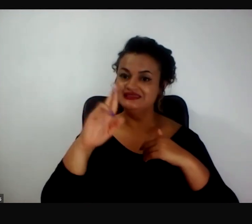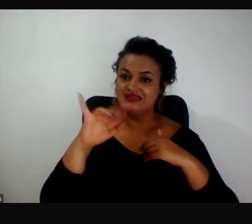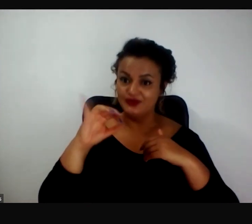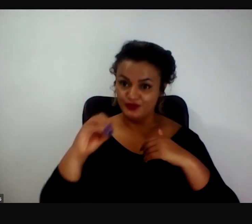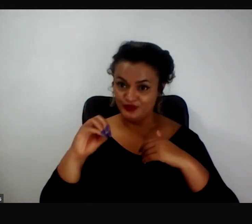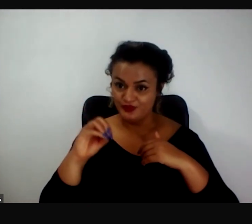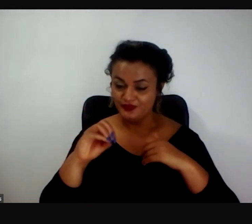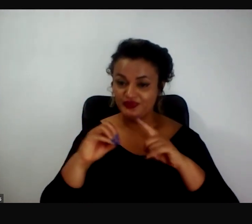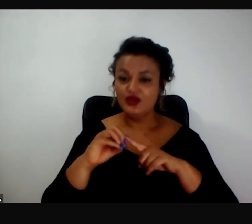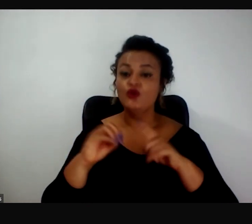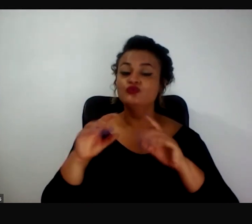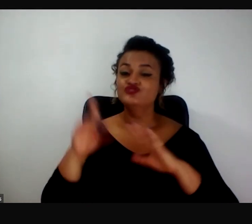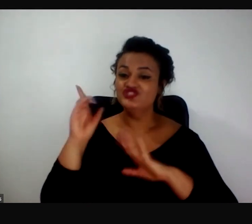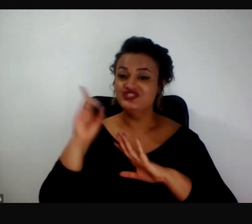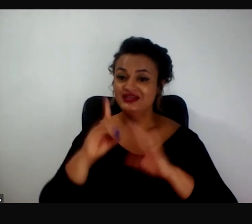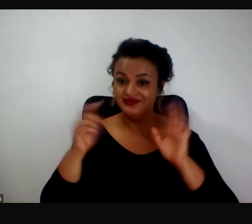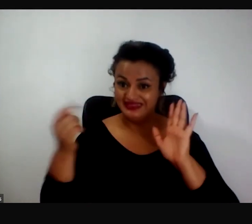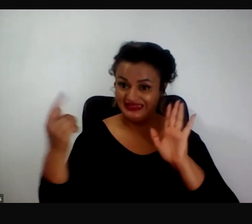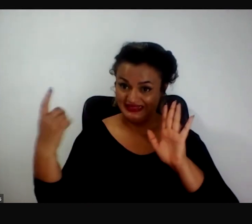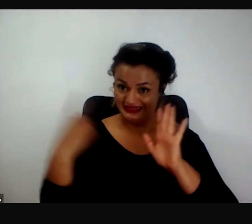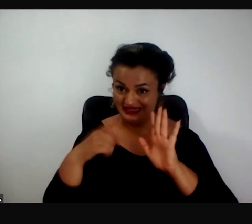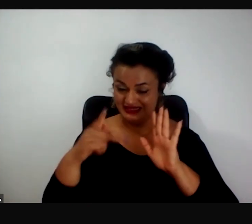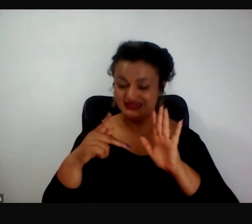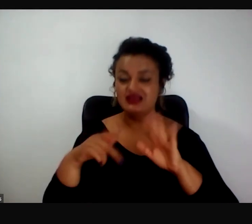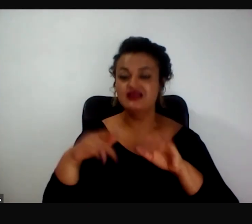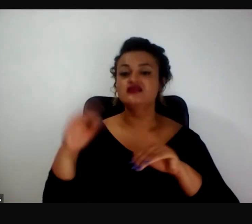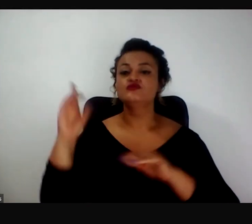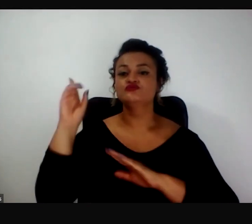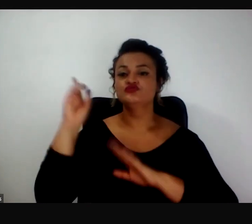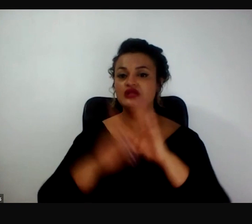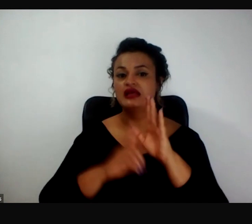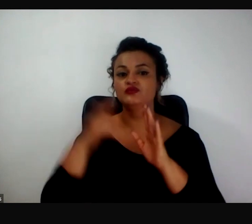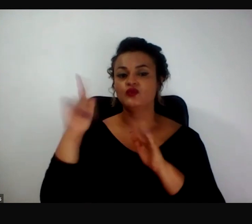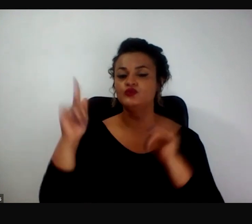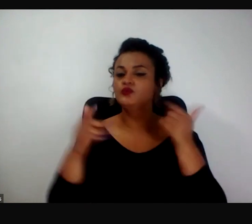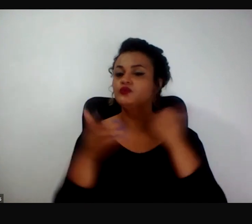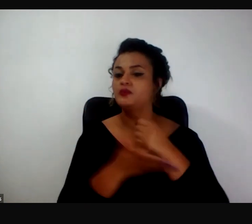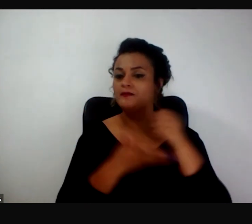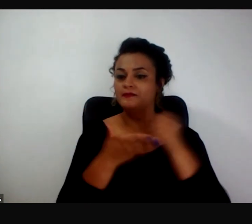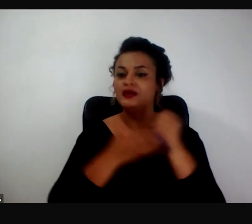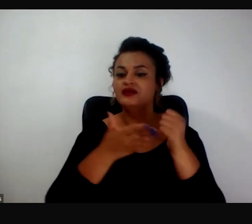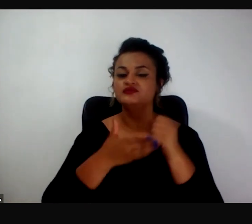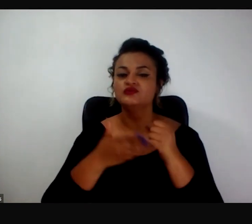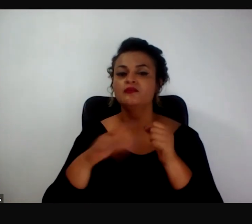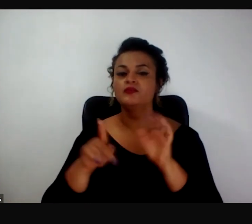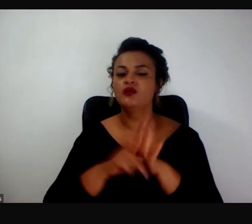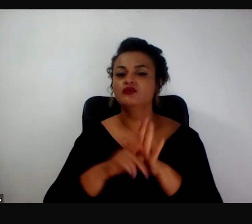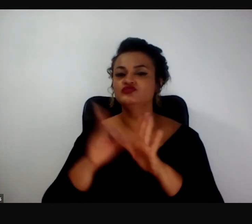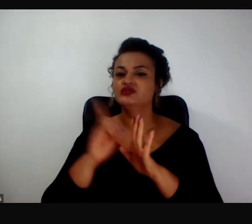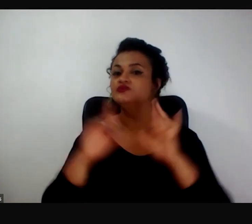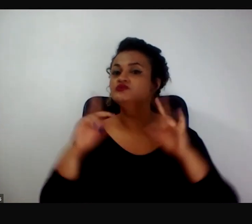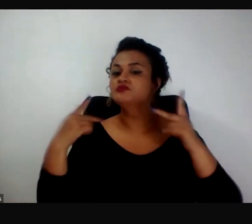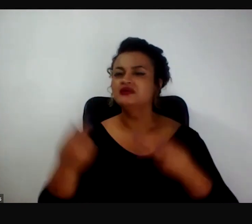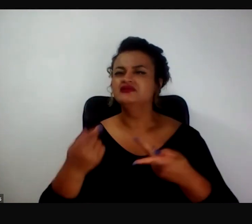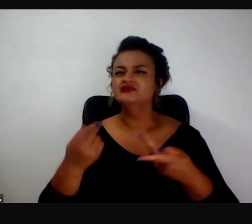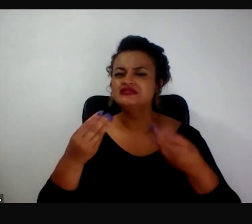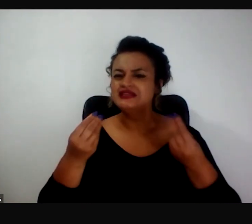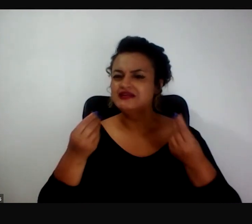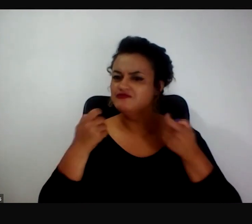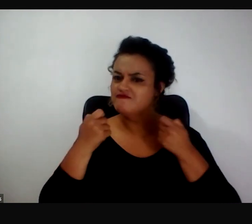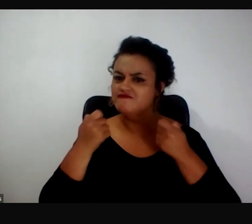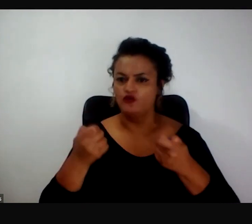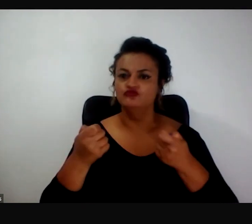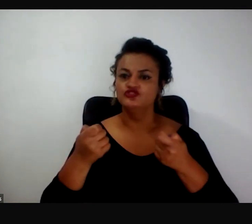o direito comunitário e os direitos fundamentais da Carta de Direitos Humanos, ele é muito mais forte, muito